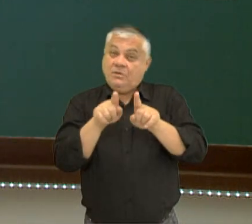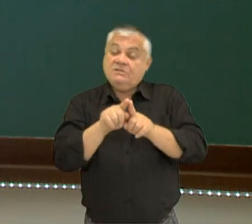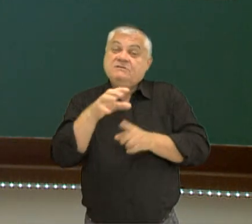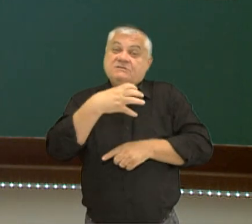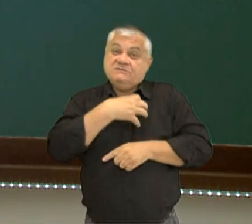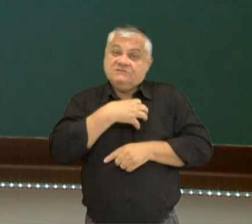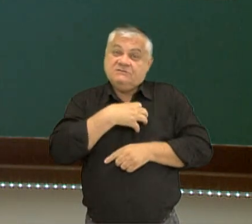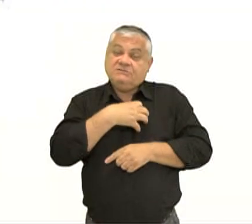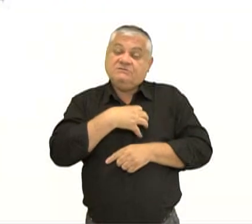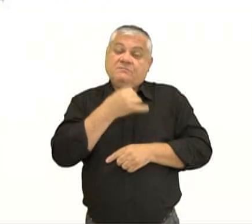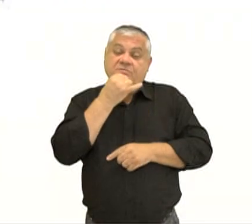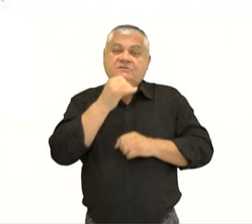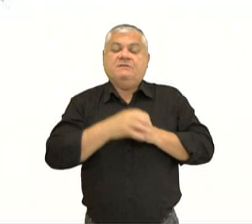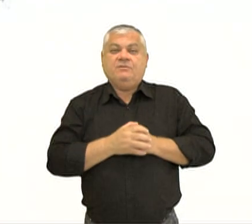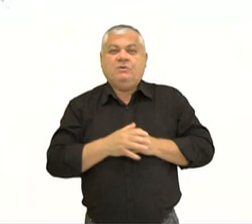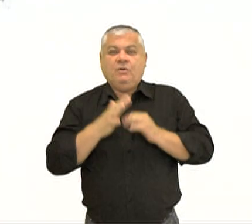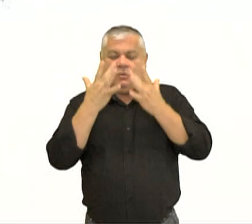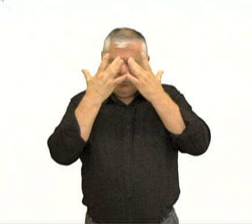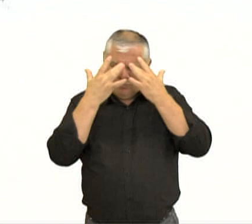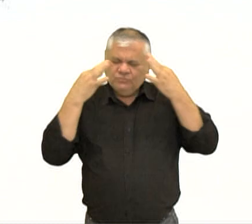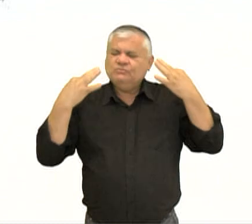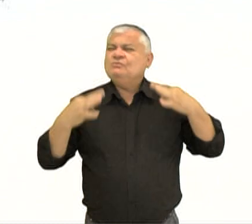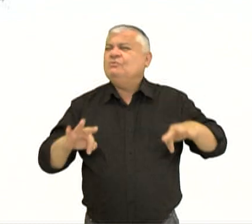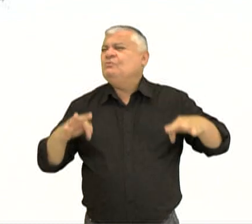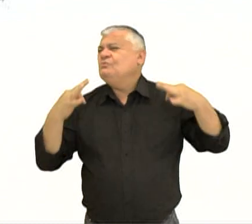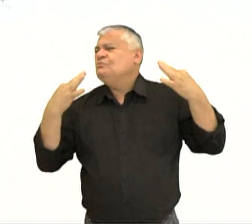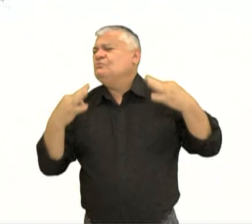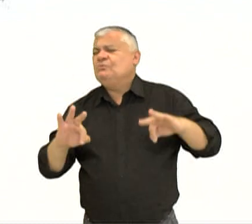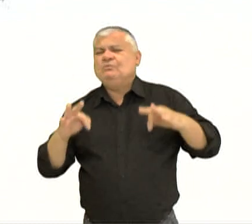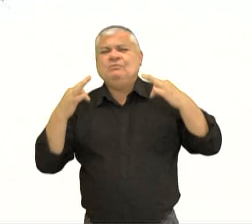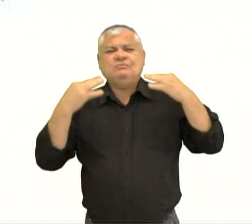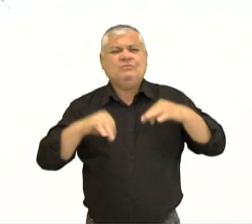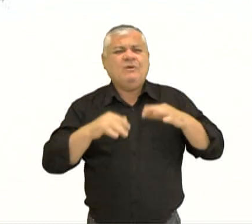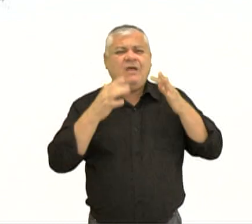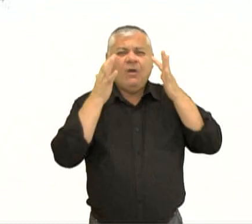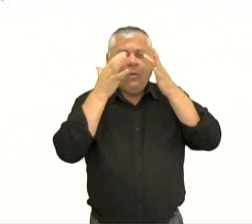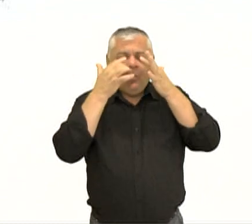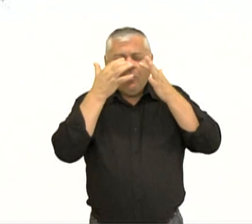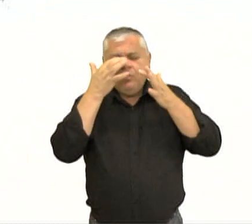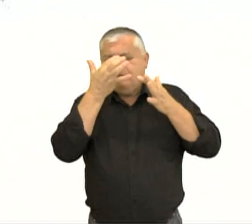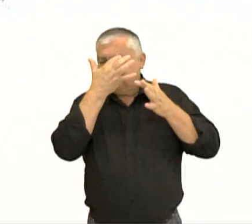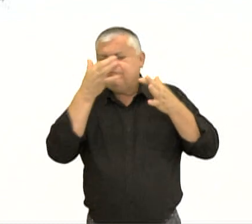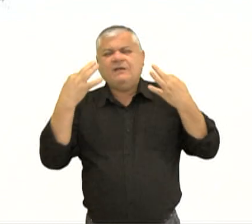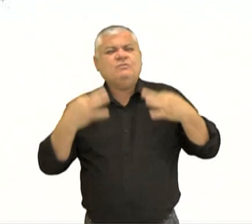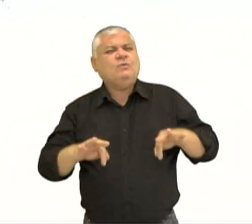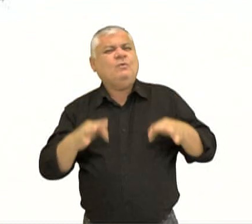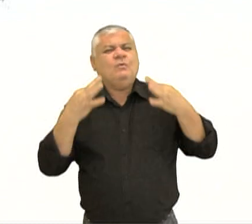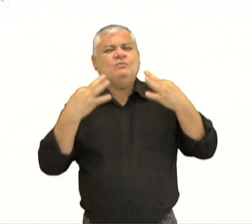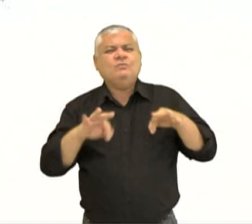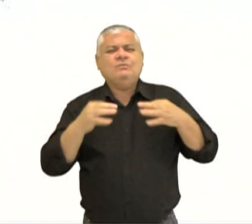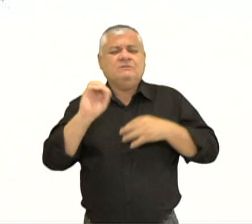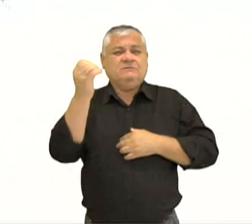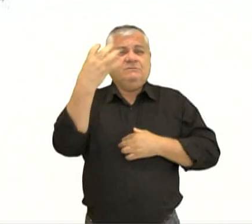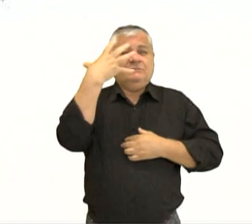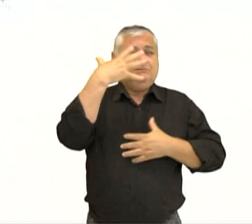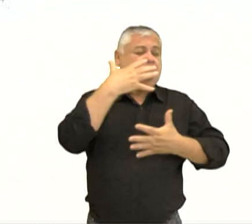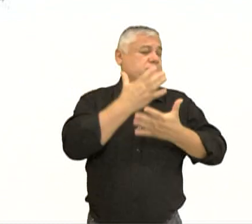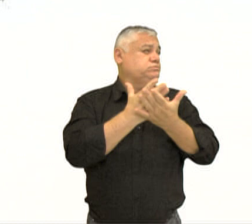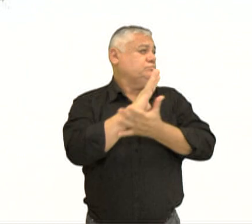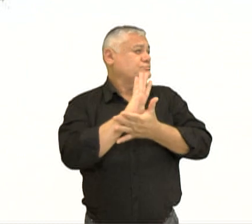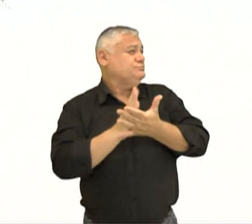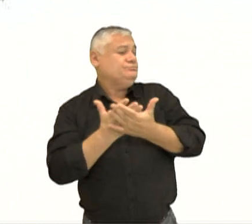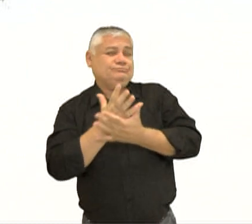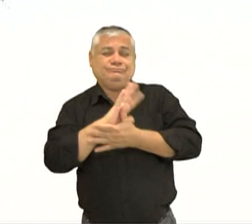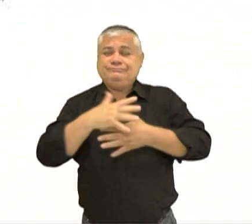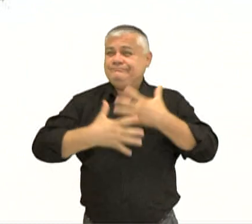né, acabar gerando dores de cabeça, muita dor atrás dos olhos, irritação à luz. Então, são